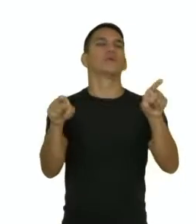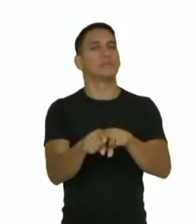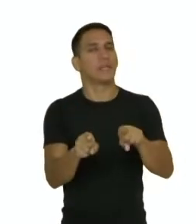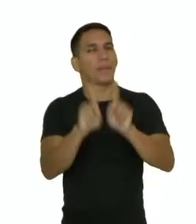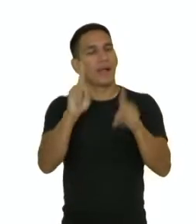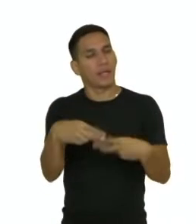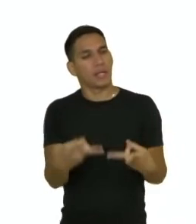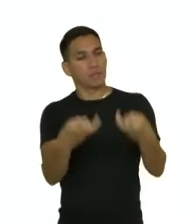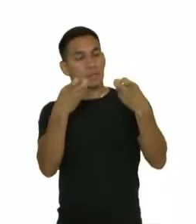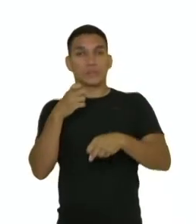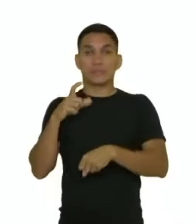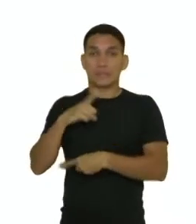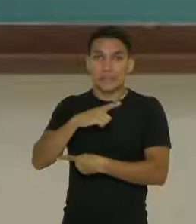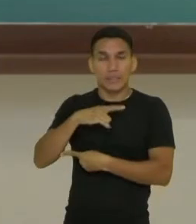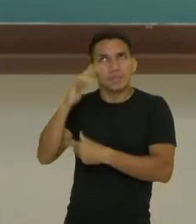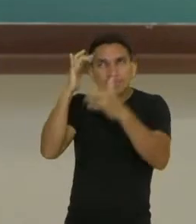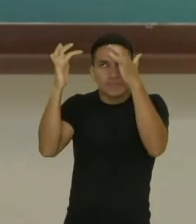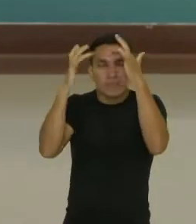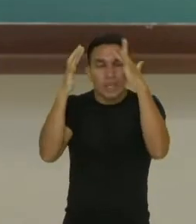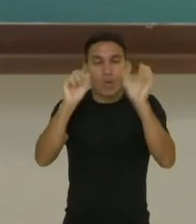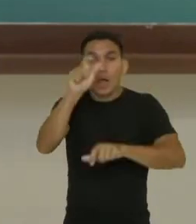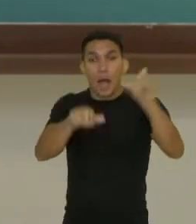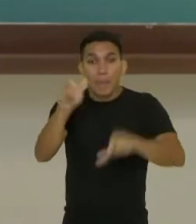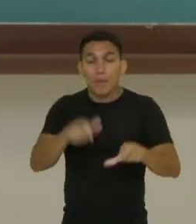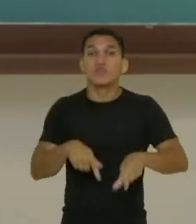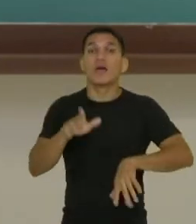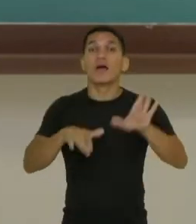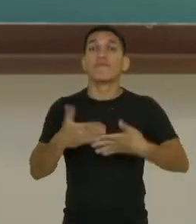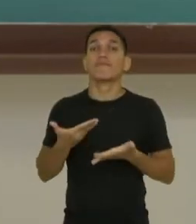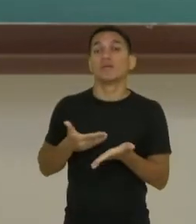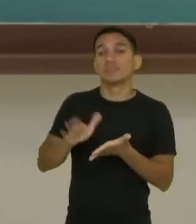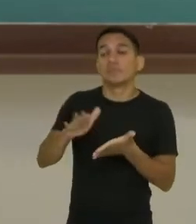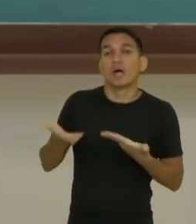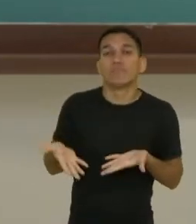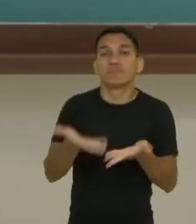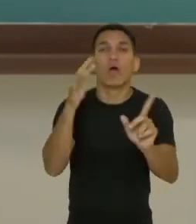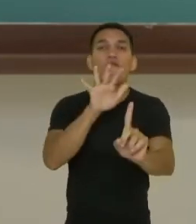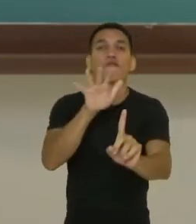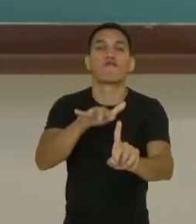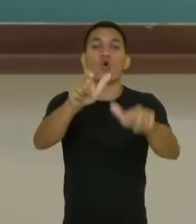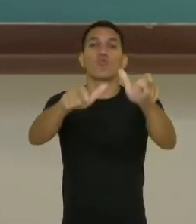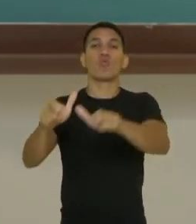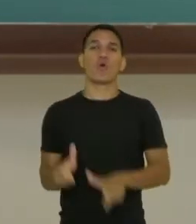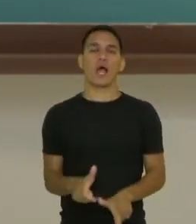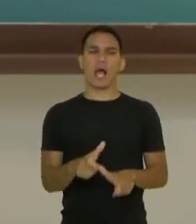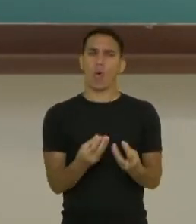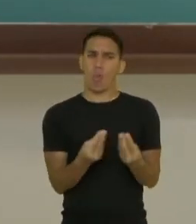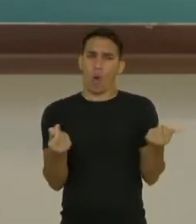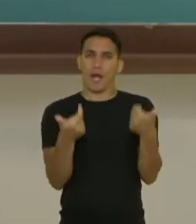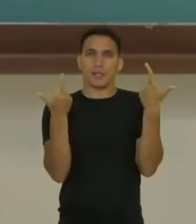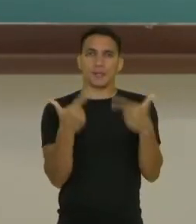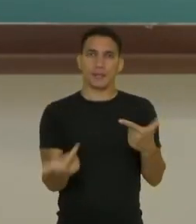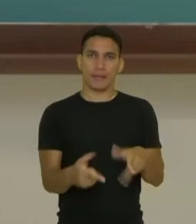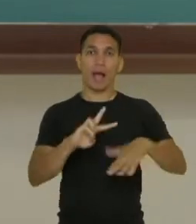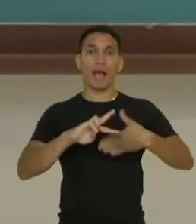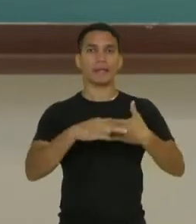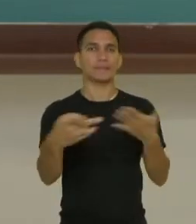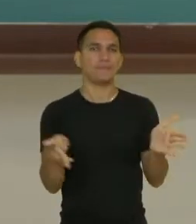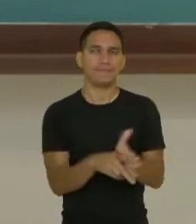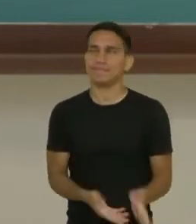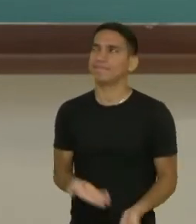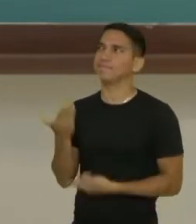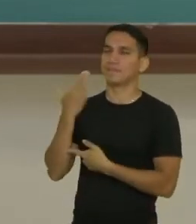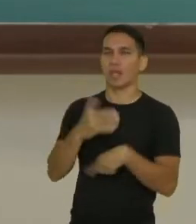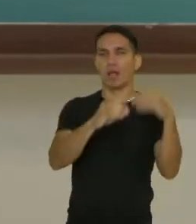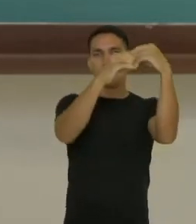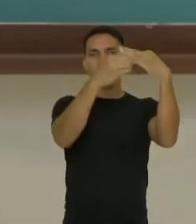visto quando pensamos que as pessoas muitas vezes são empurradas para lugares não muito apropriados e que podem resultar em